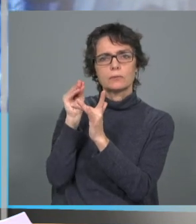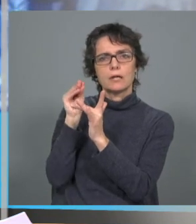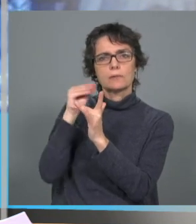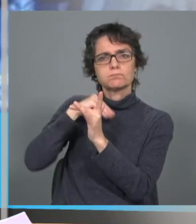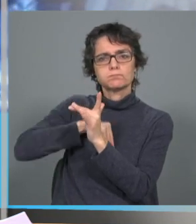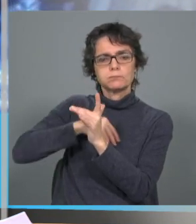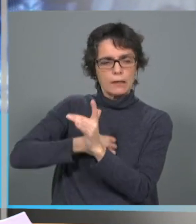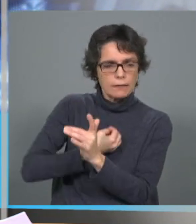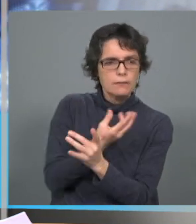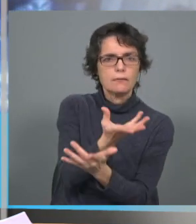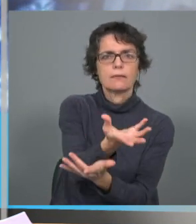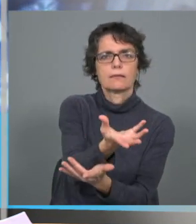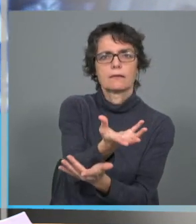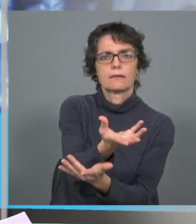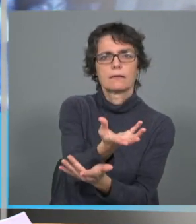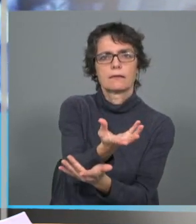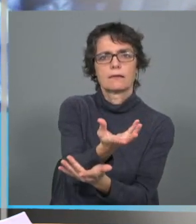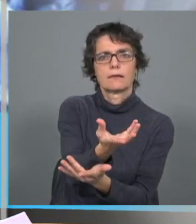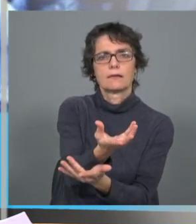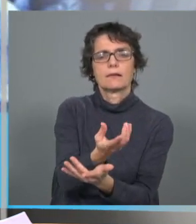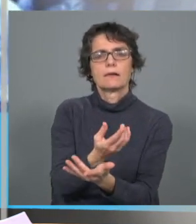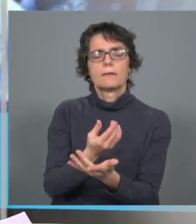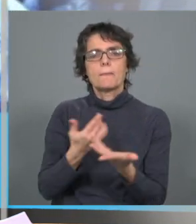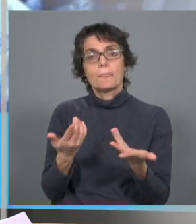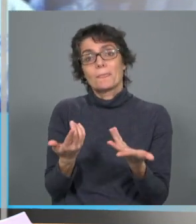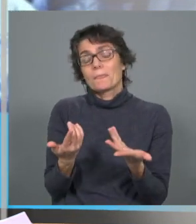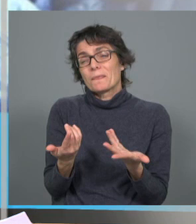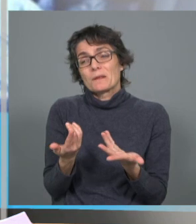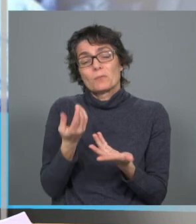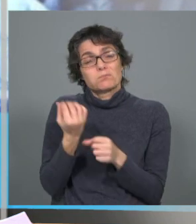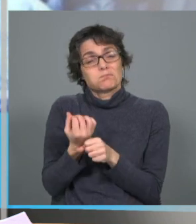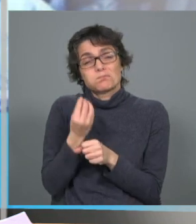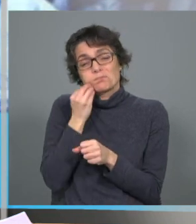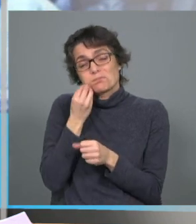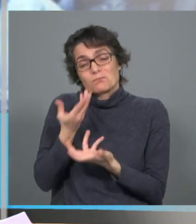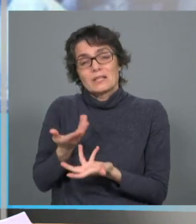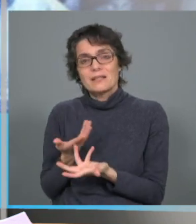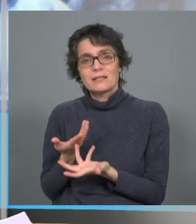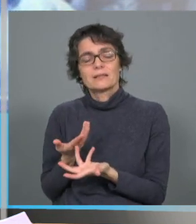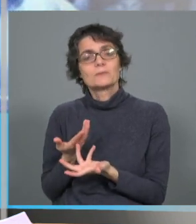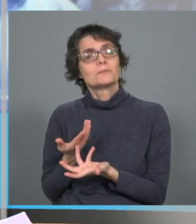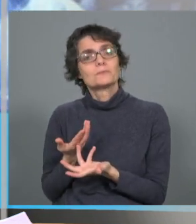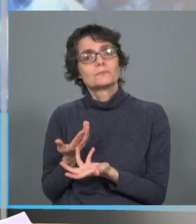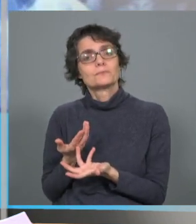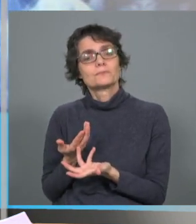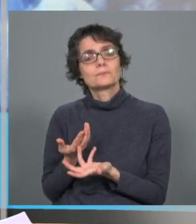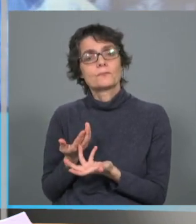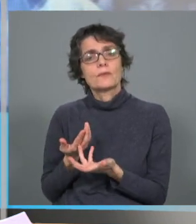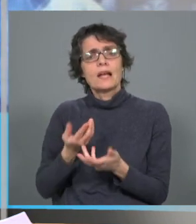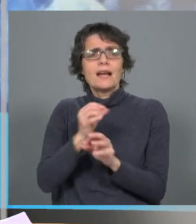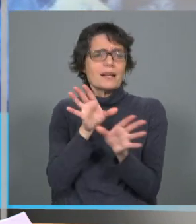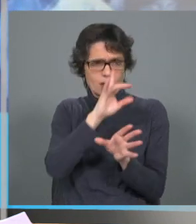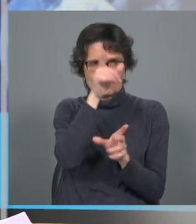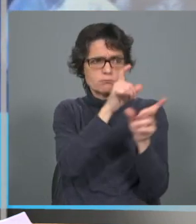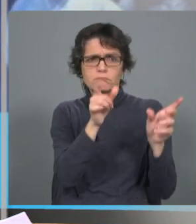irmãos, ou então a nossa eficácia não é aquela que se pretende, não é? Não quer dizer que outras pessoas não façam bem o bem